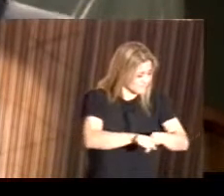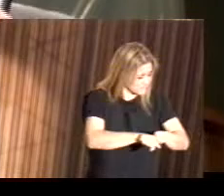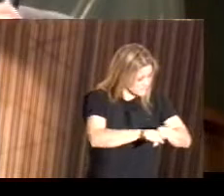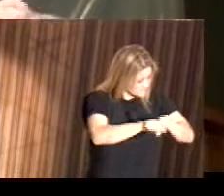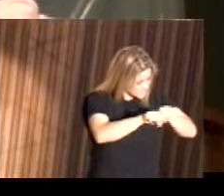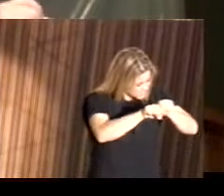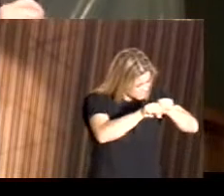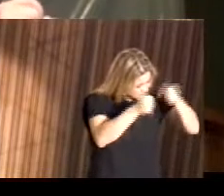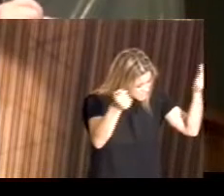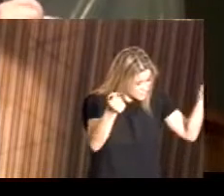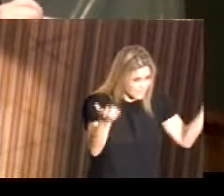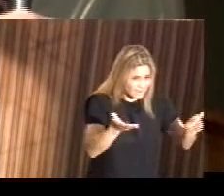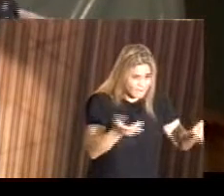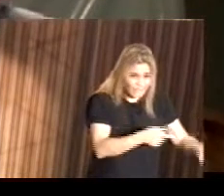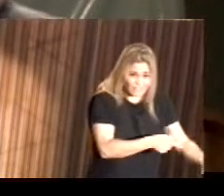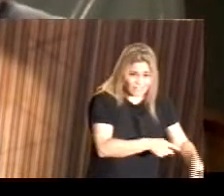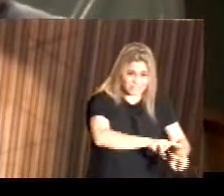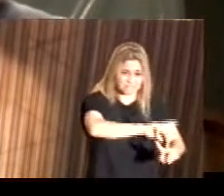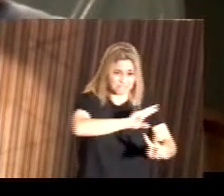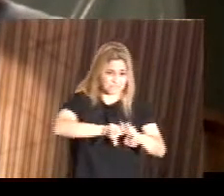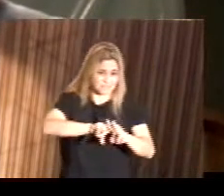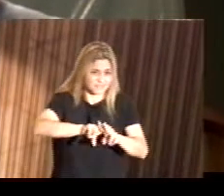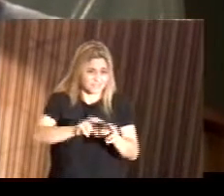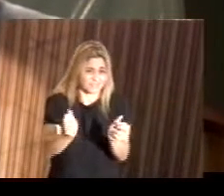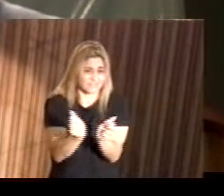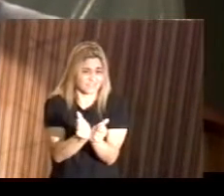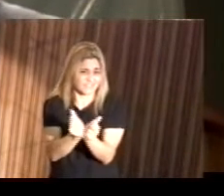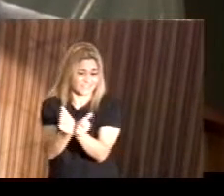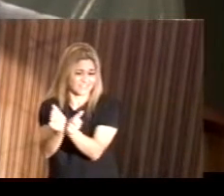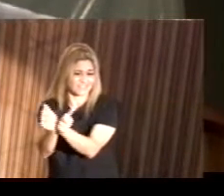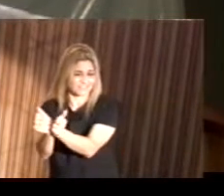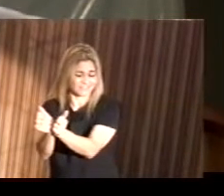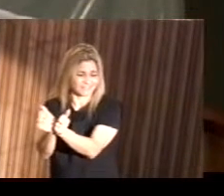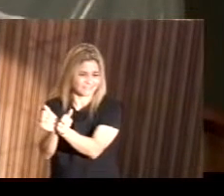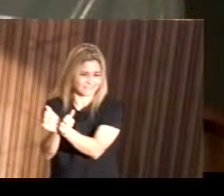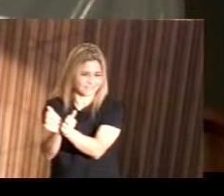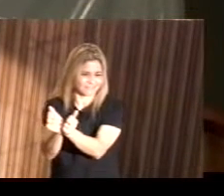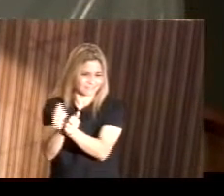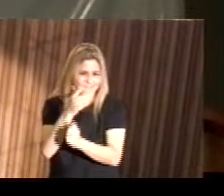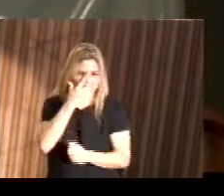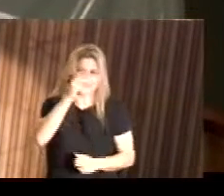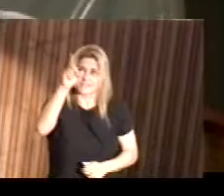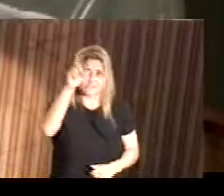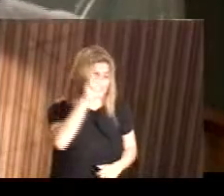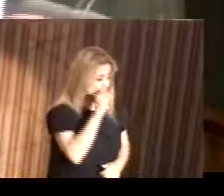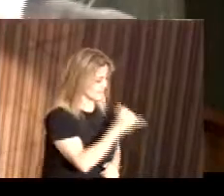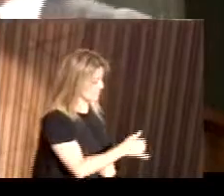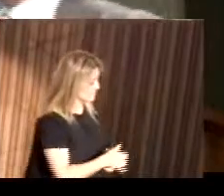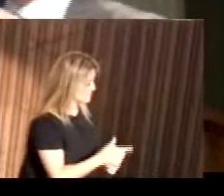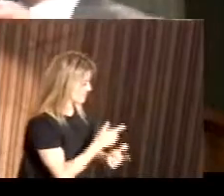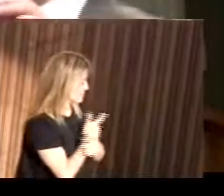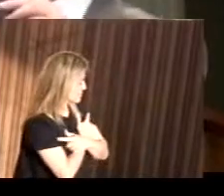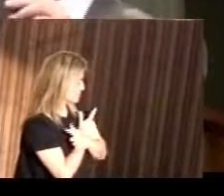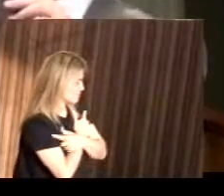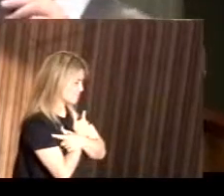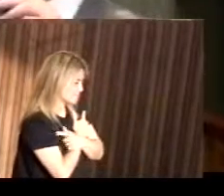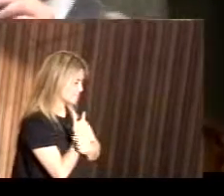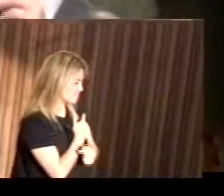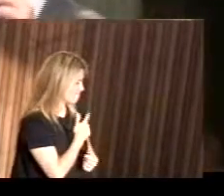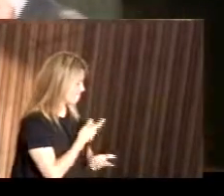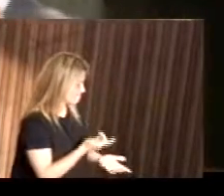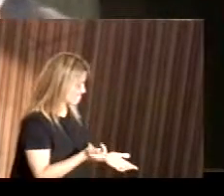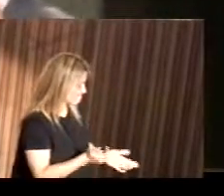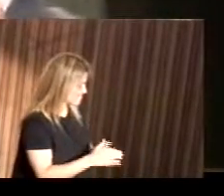mais baixo lugar da sociedade. Era como se Deus dissesse: Ló,